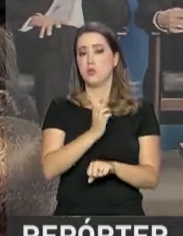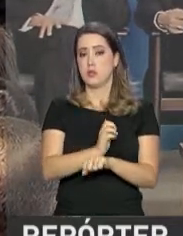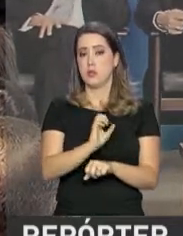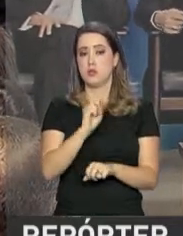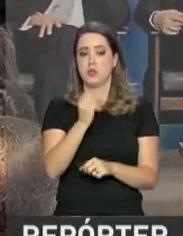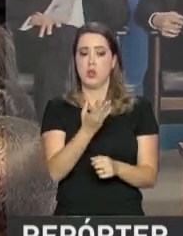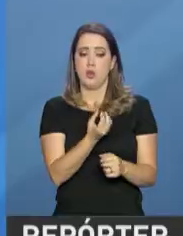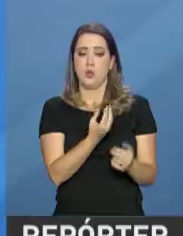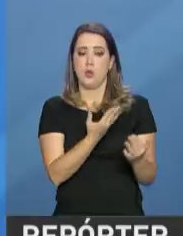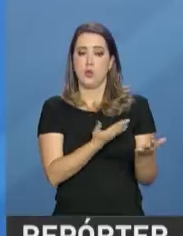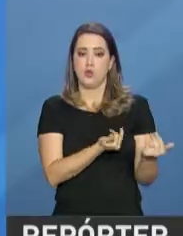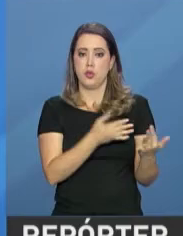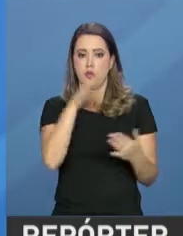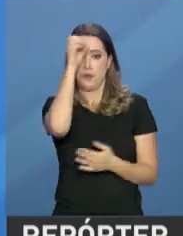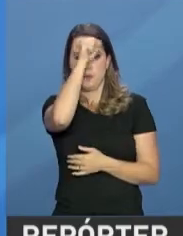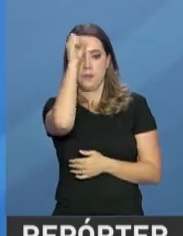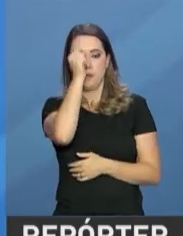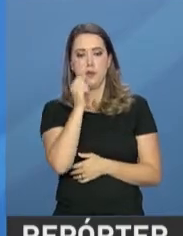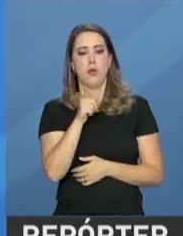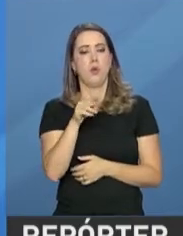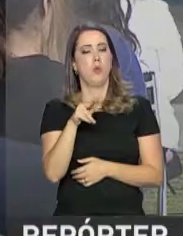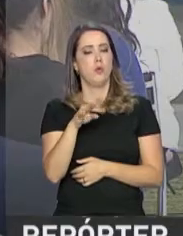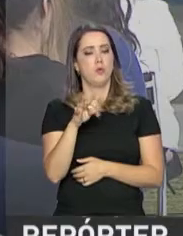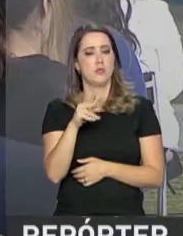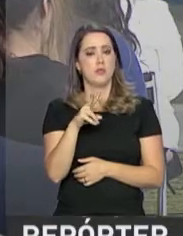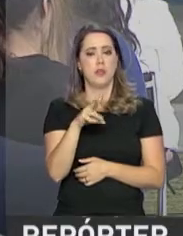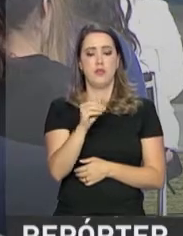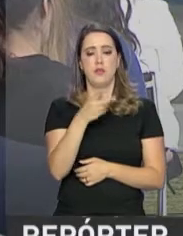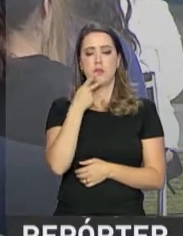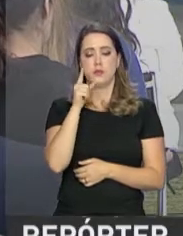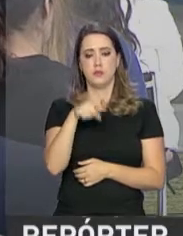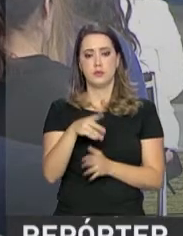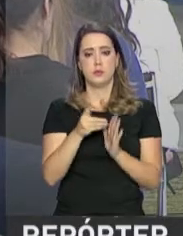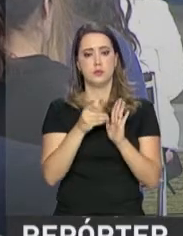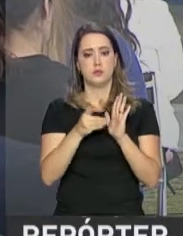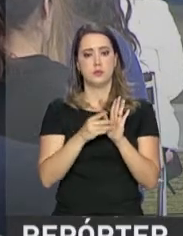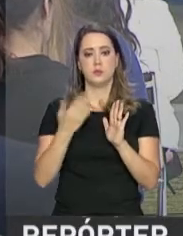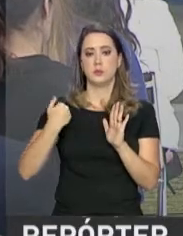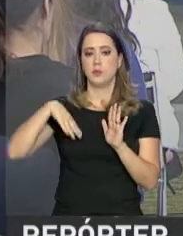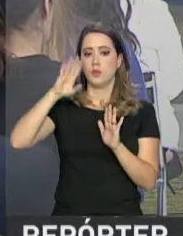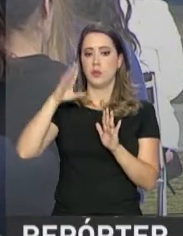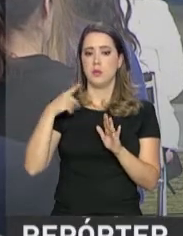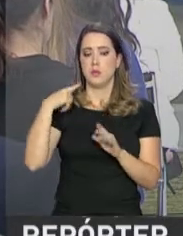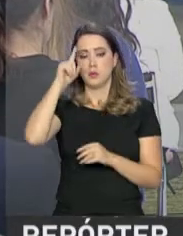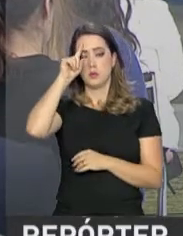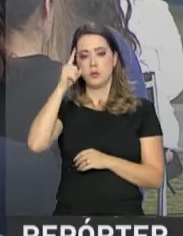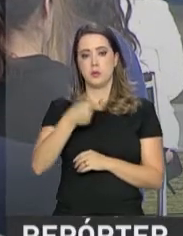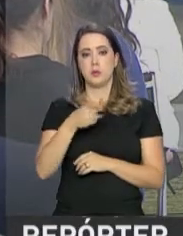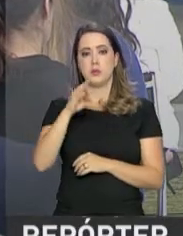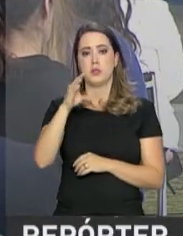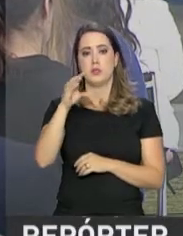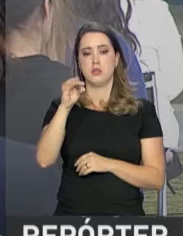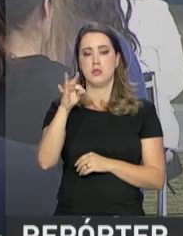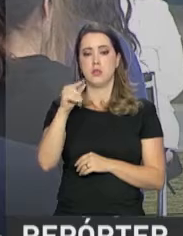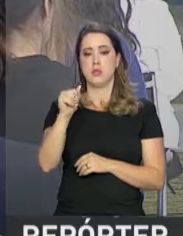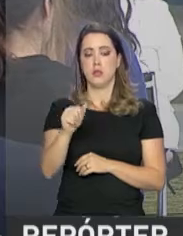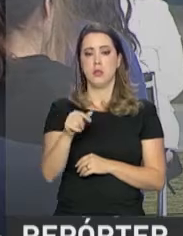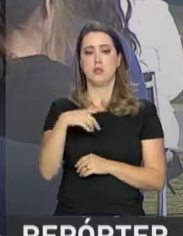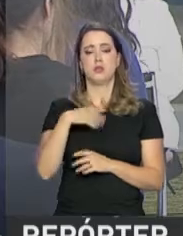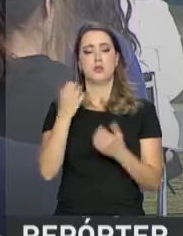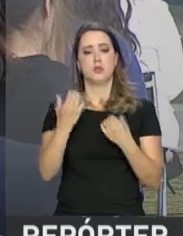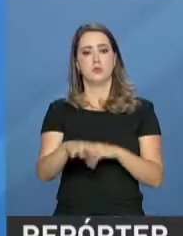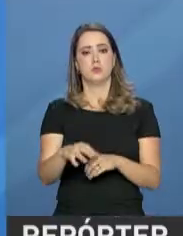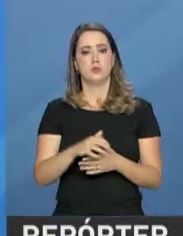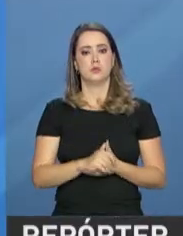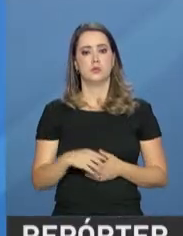jovens aprendizes. Gustavo Rocha destacou que o decreto vai além do que determina a lei de cotas em concursos